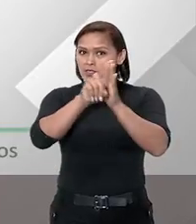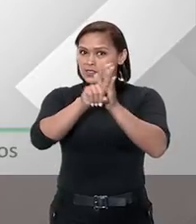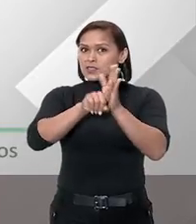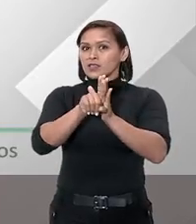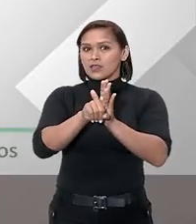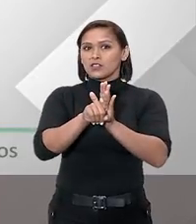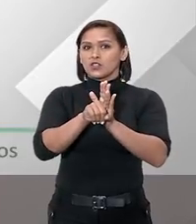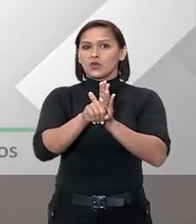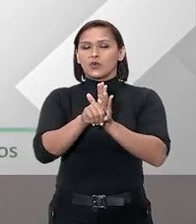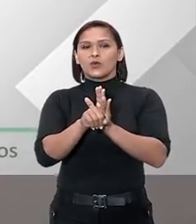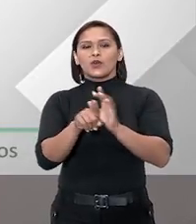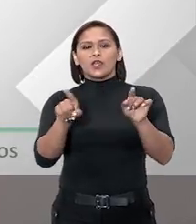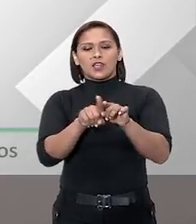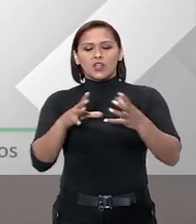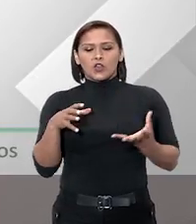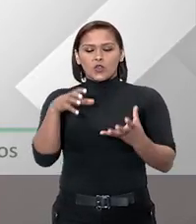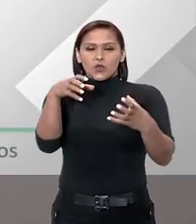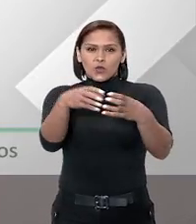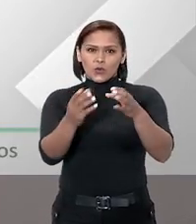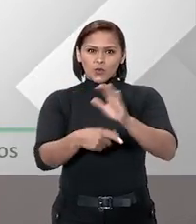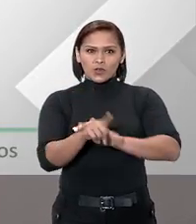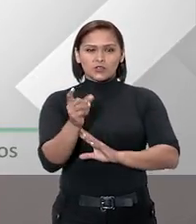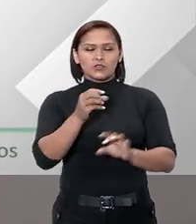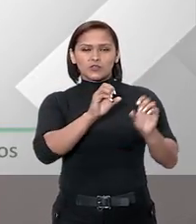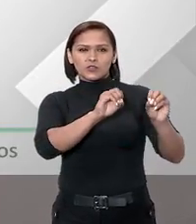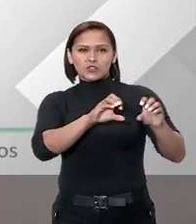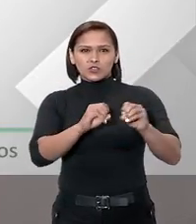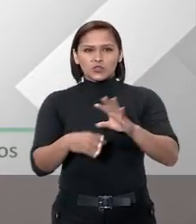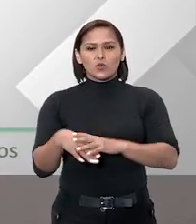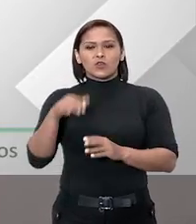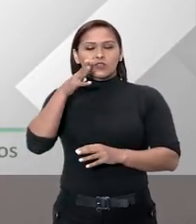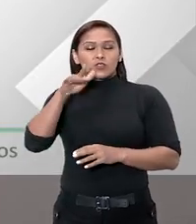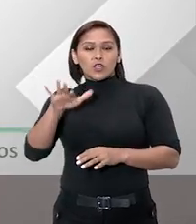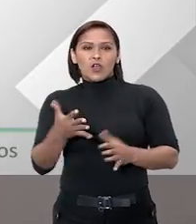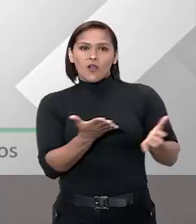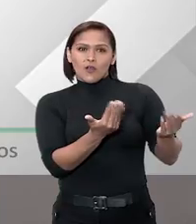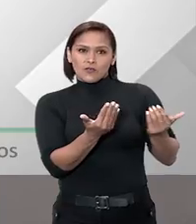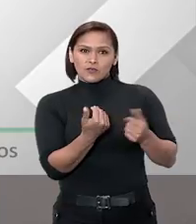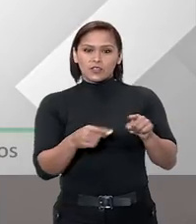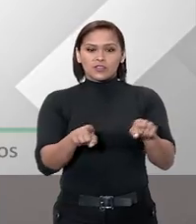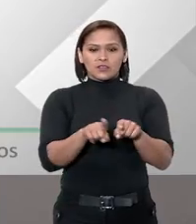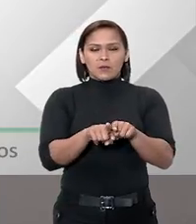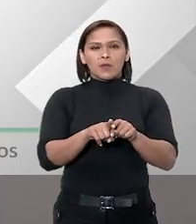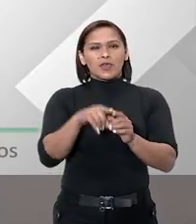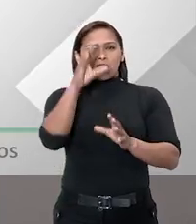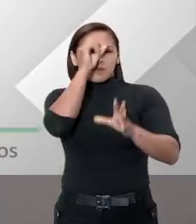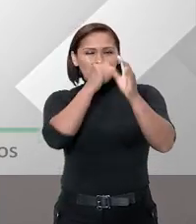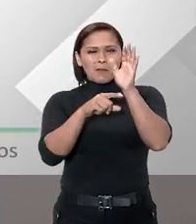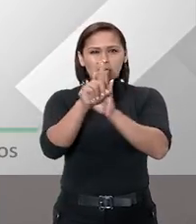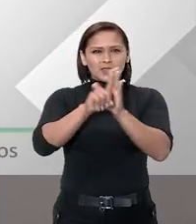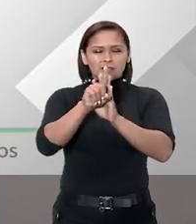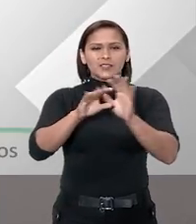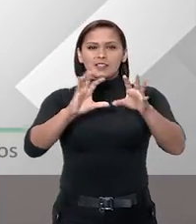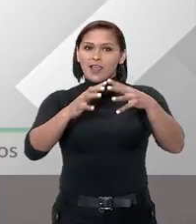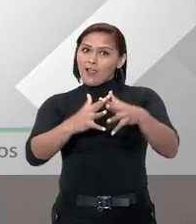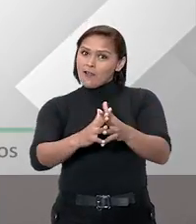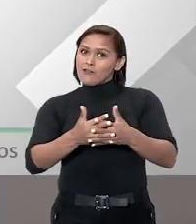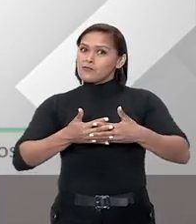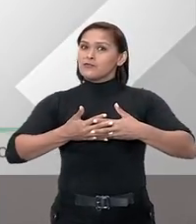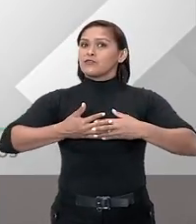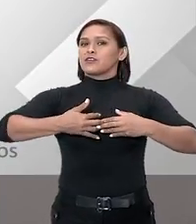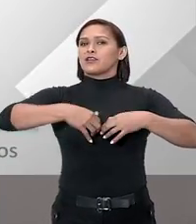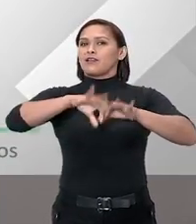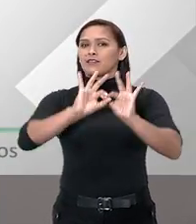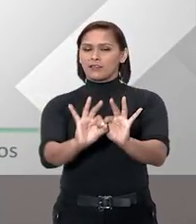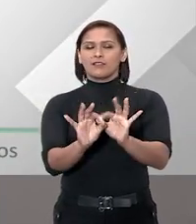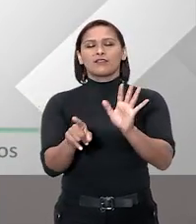pesquisadora do NEJUSCA, Núcleo de Estudos Jurídicos e Sociais da Criança e do Adolescente, e do Núcleo de Pesquisa Direito e Fraternidade, do Centro